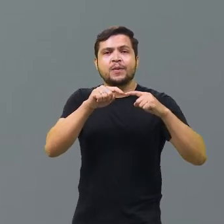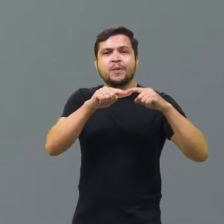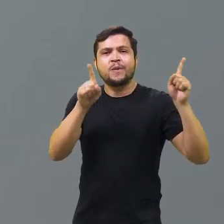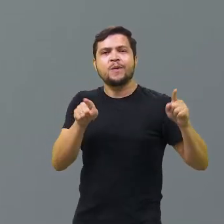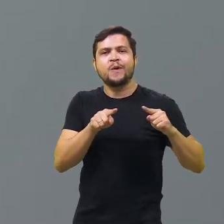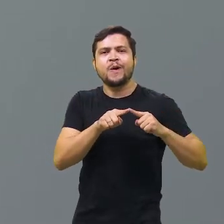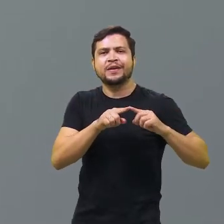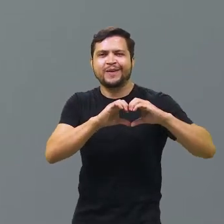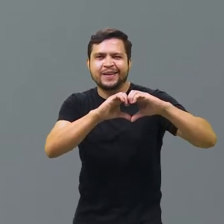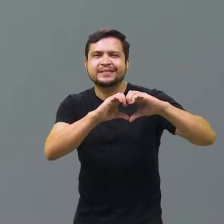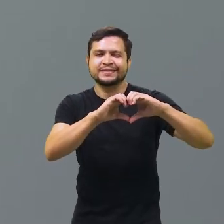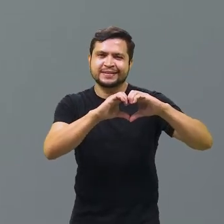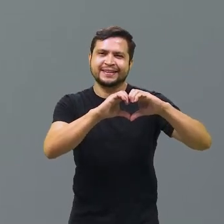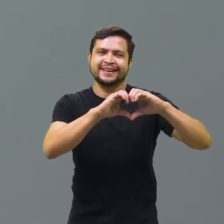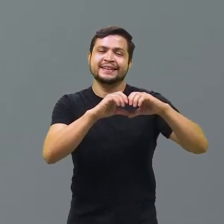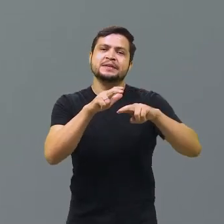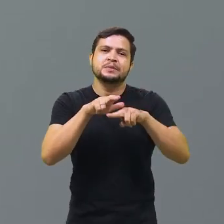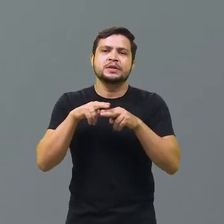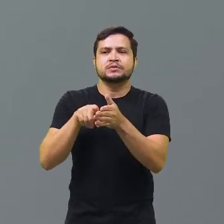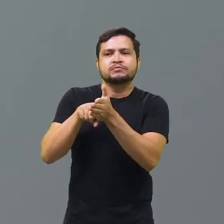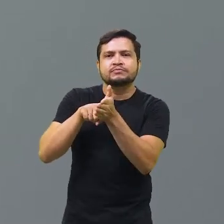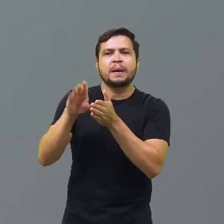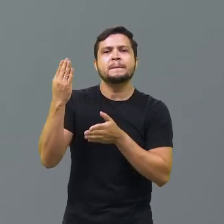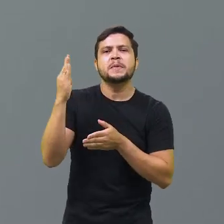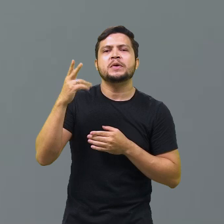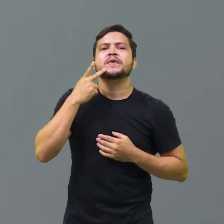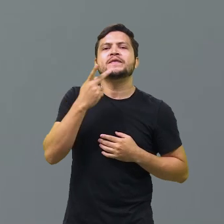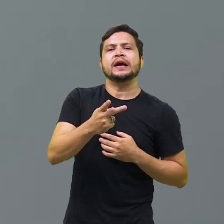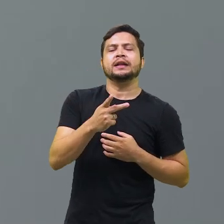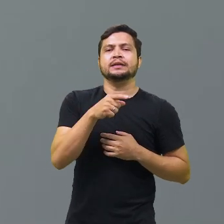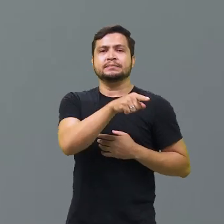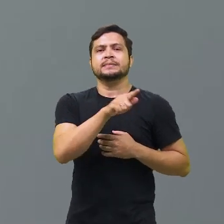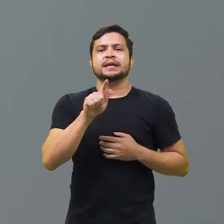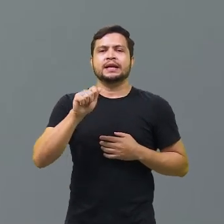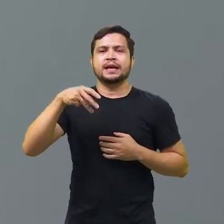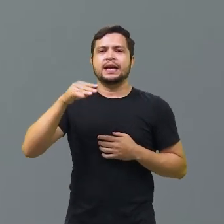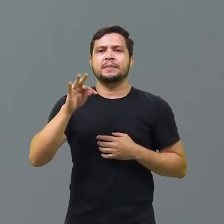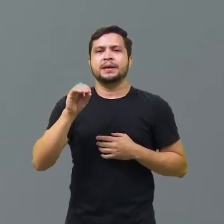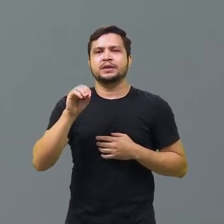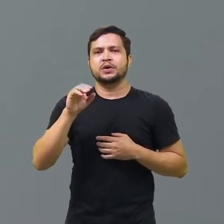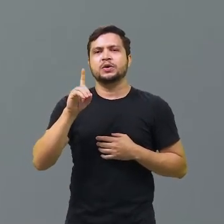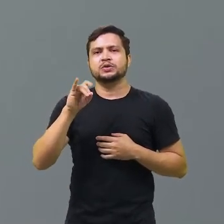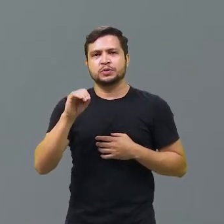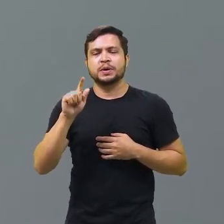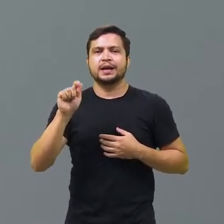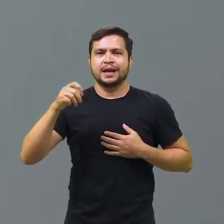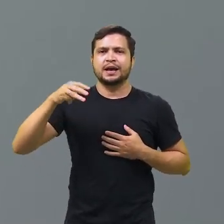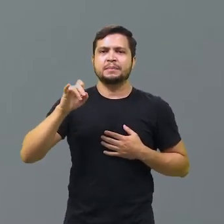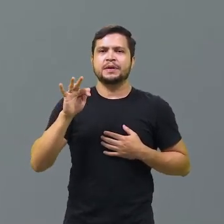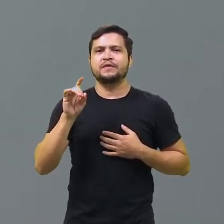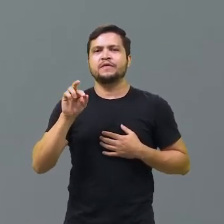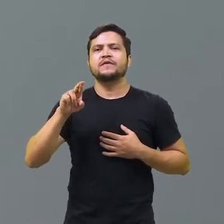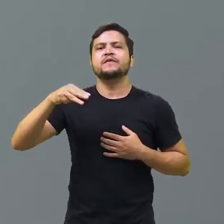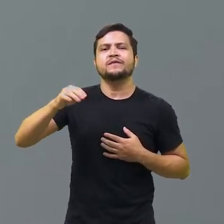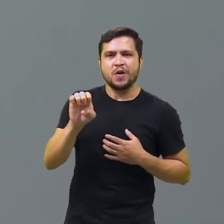coração, é tanto que os biólogos chamam de gametófito cordiforme, por ter esse formato parecido com um coração, né?